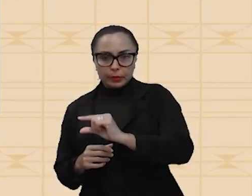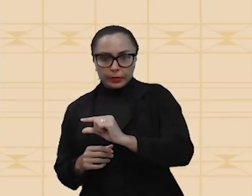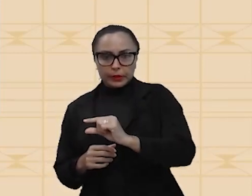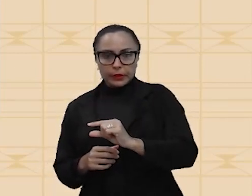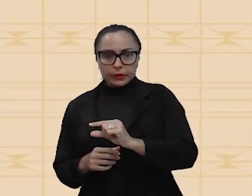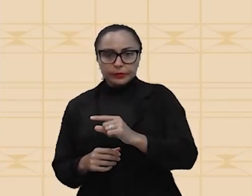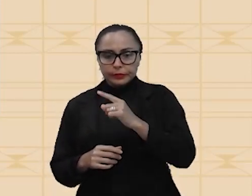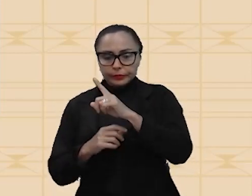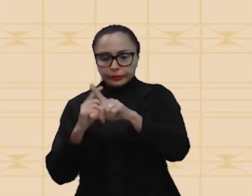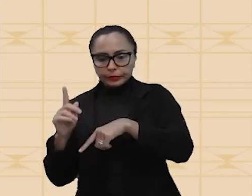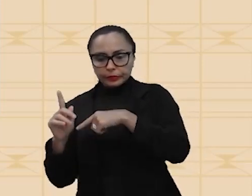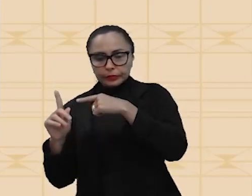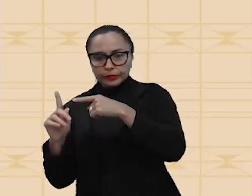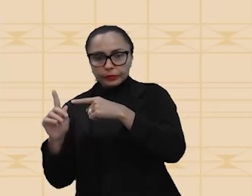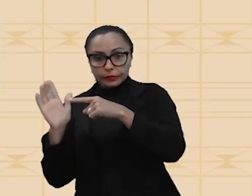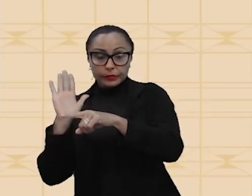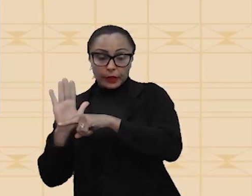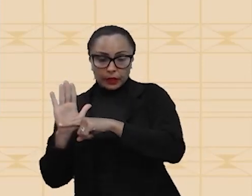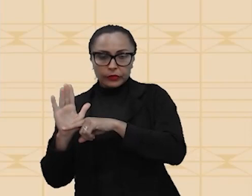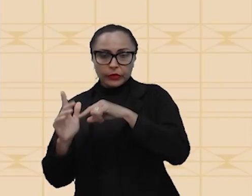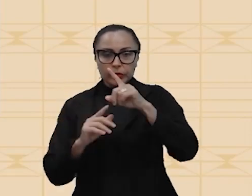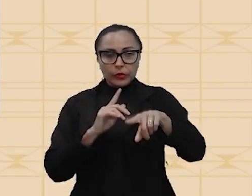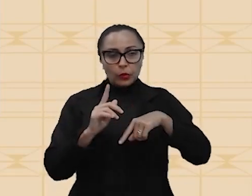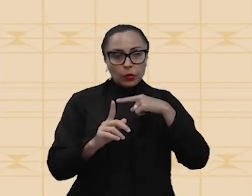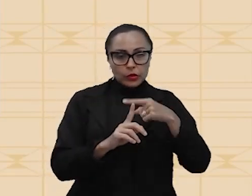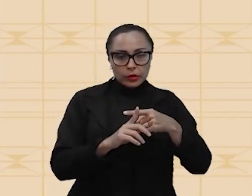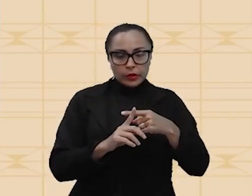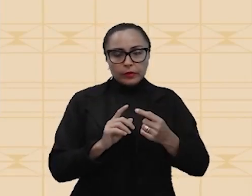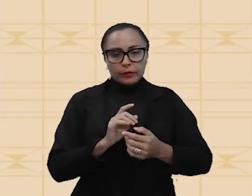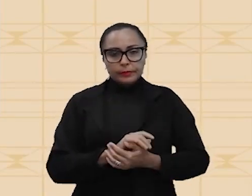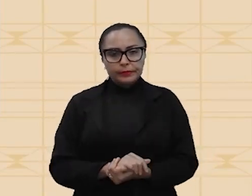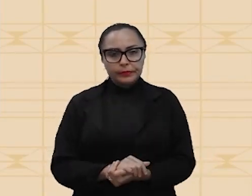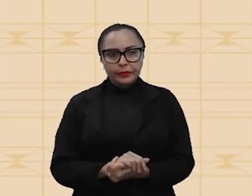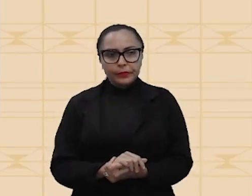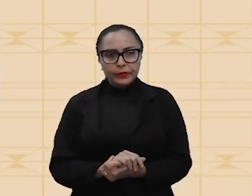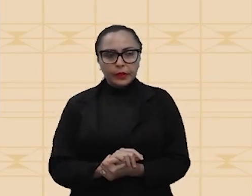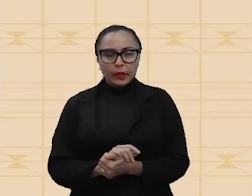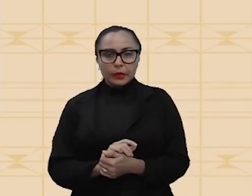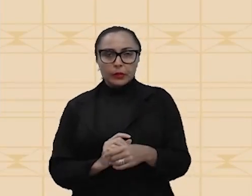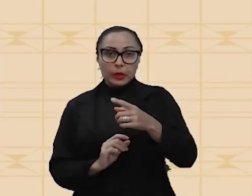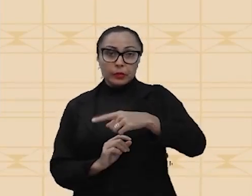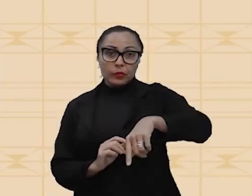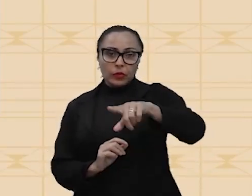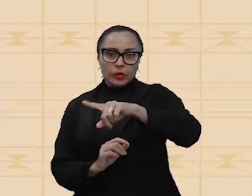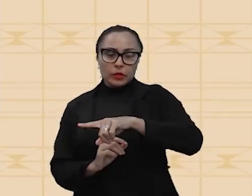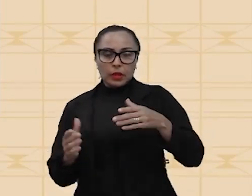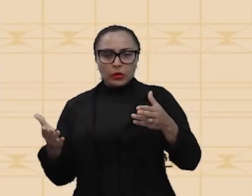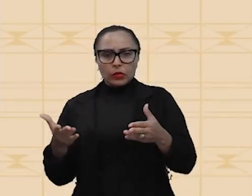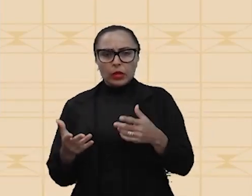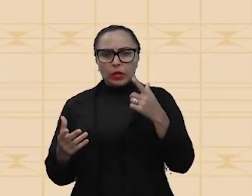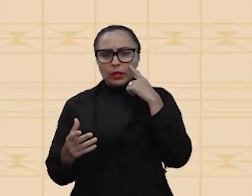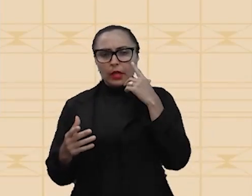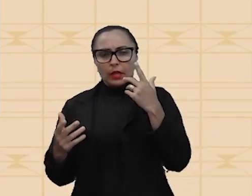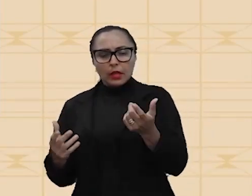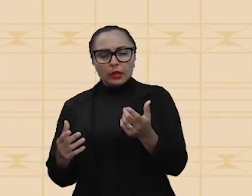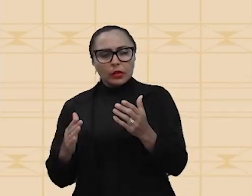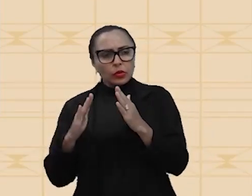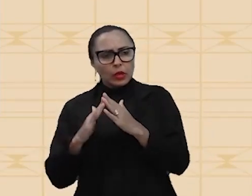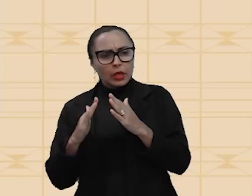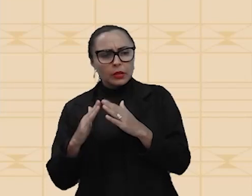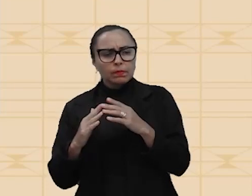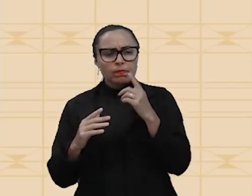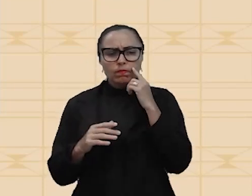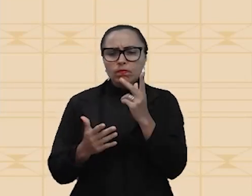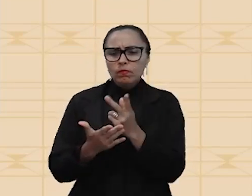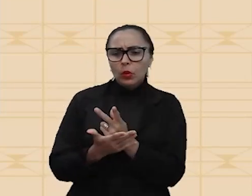e uma maior, indicando um polo positivo. E aí eu peço a você agora, que está aí na sua casa, procura uma pilha. Vai lá, procura uma